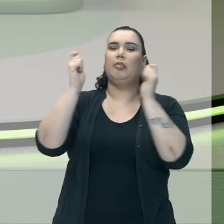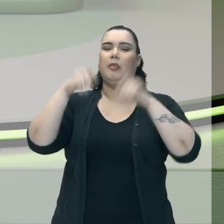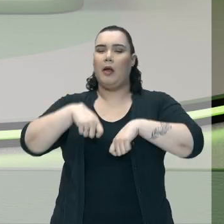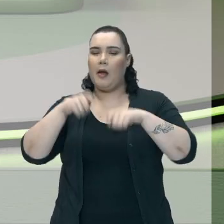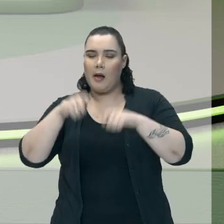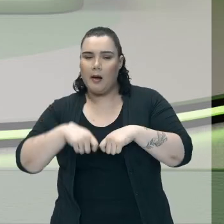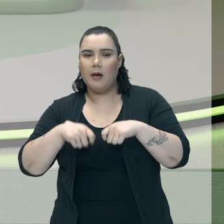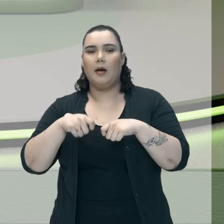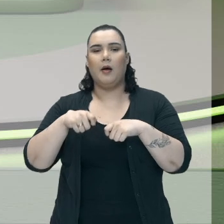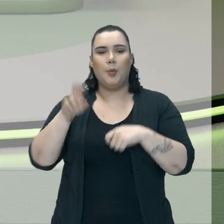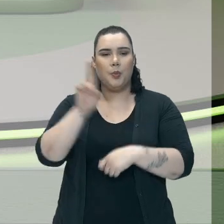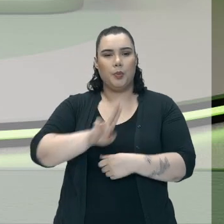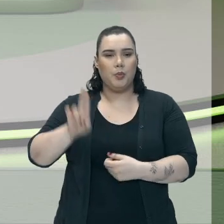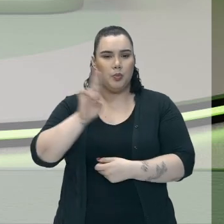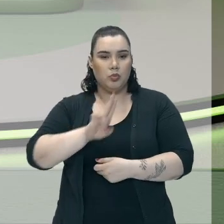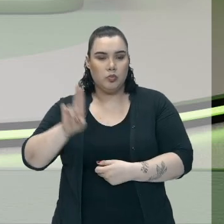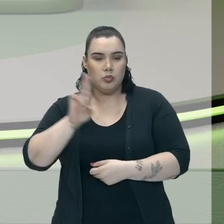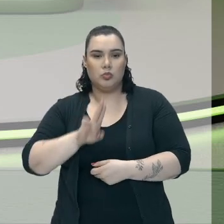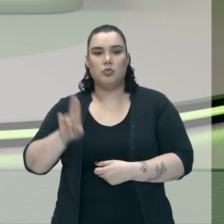colocados aí